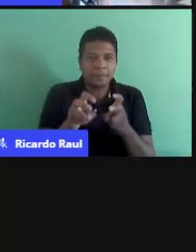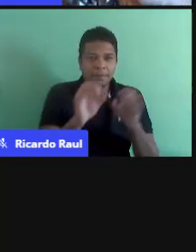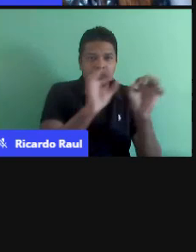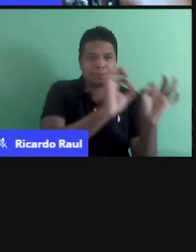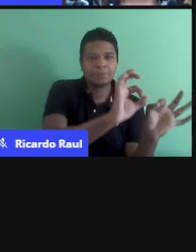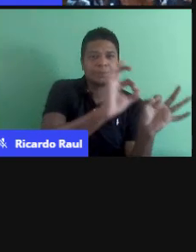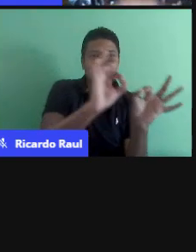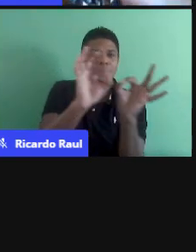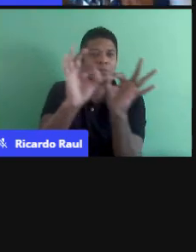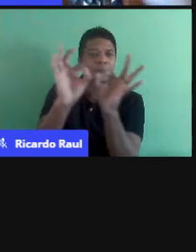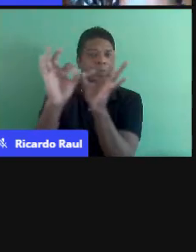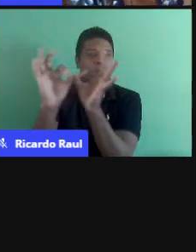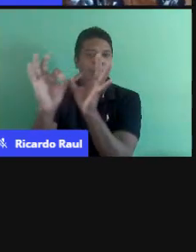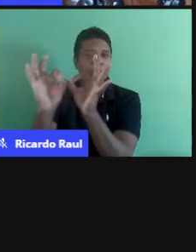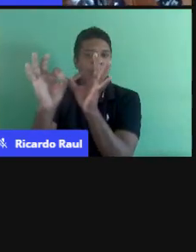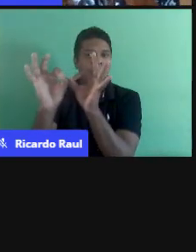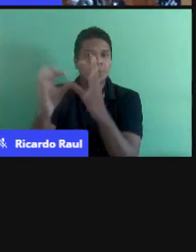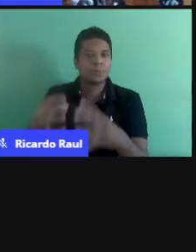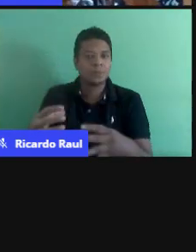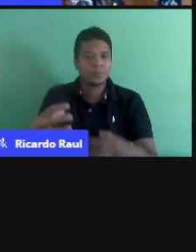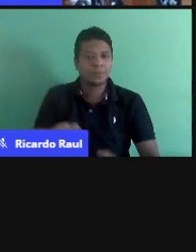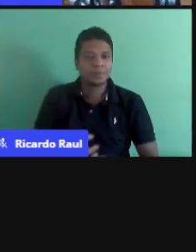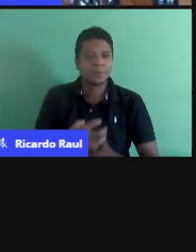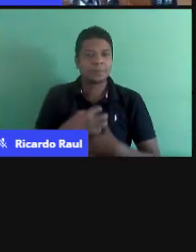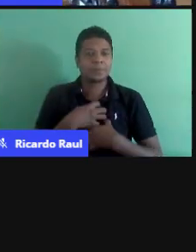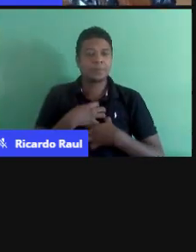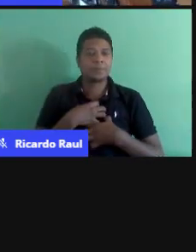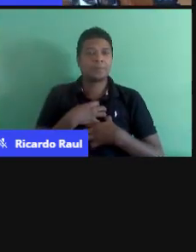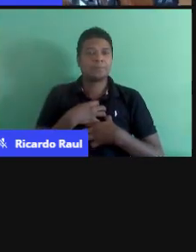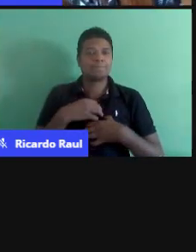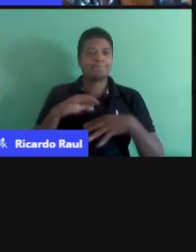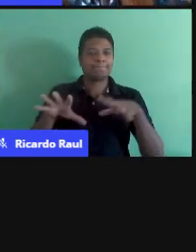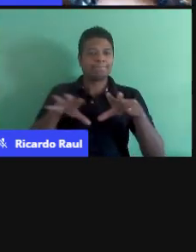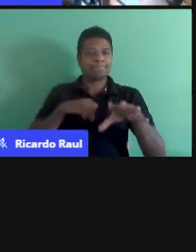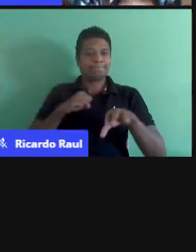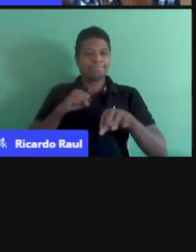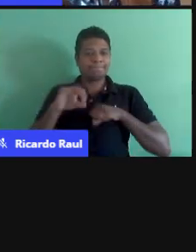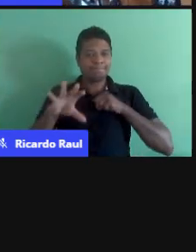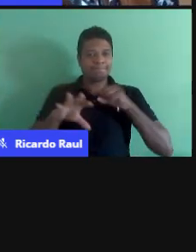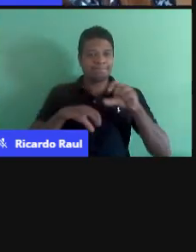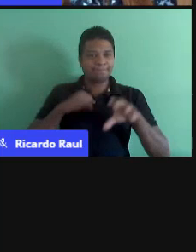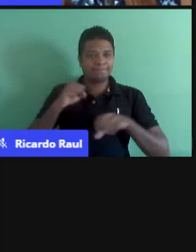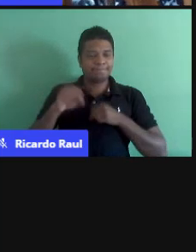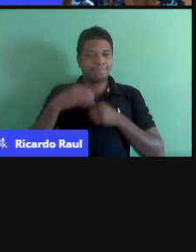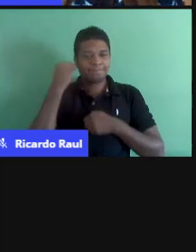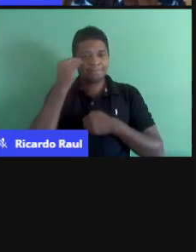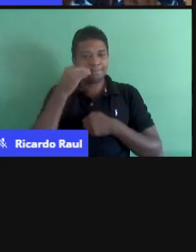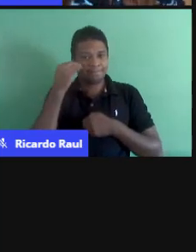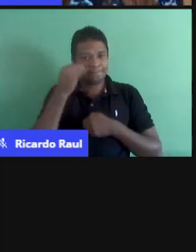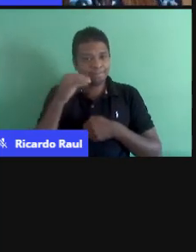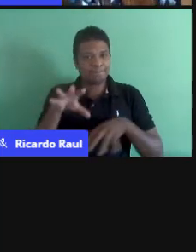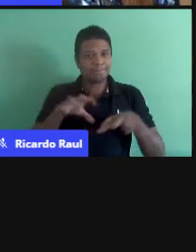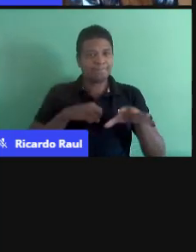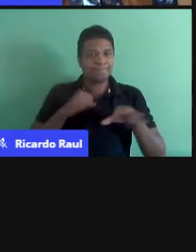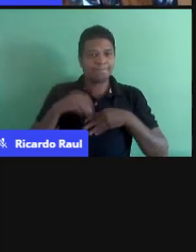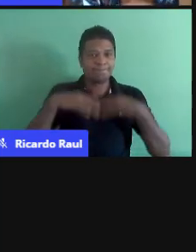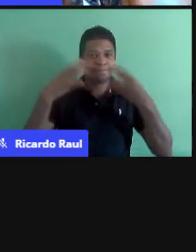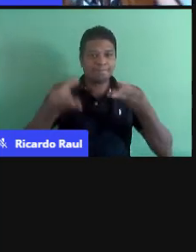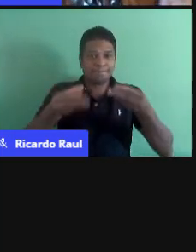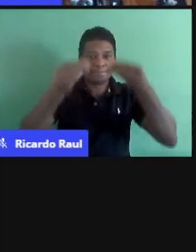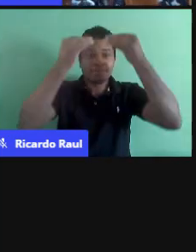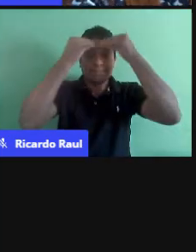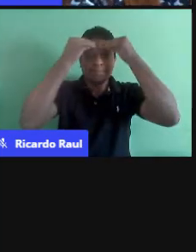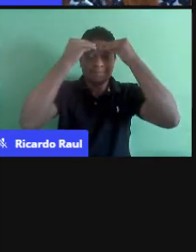vai internalizando experiências, né? E ela vai adquirindo um repertório que vão